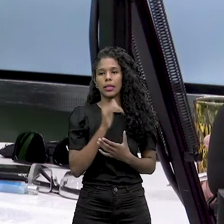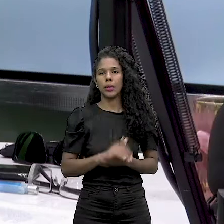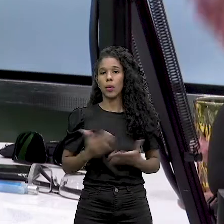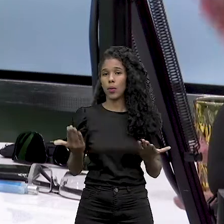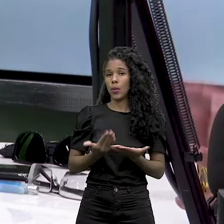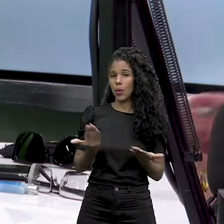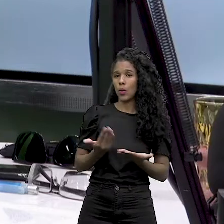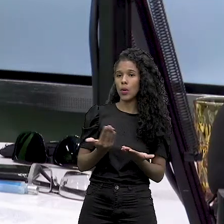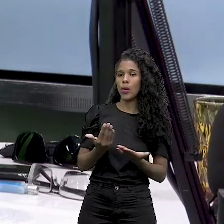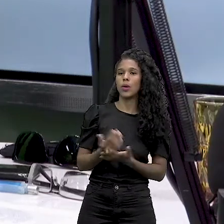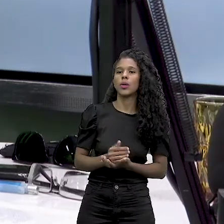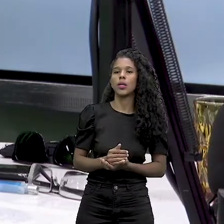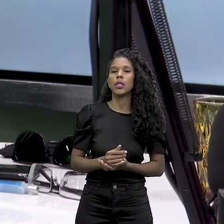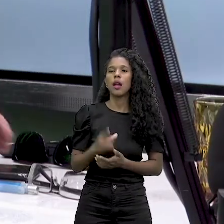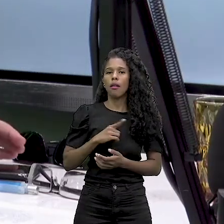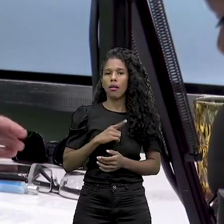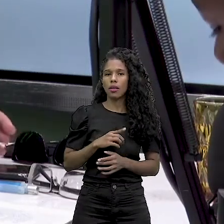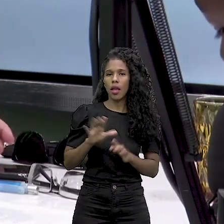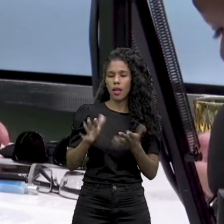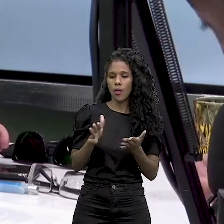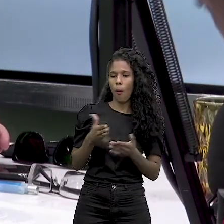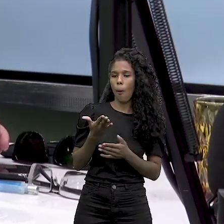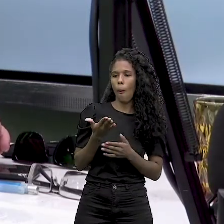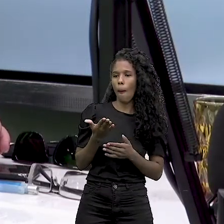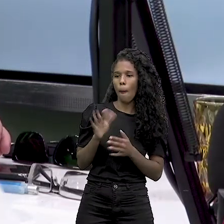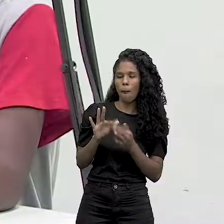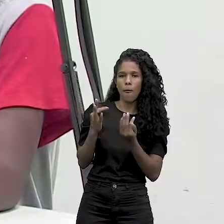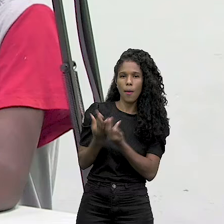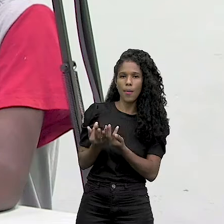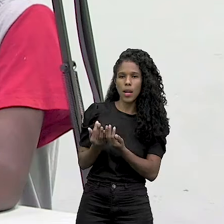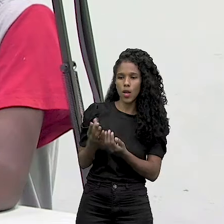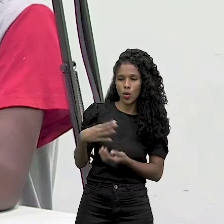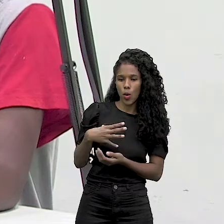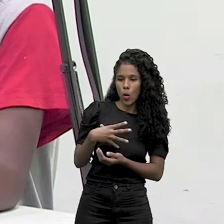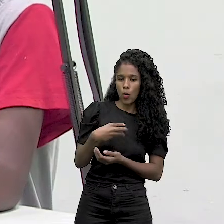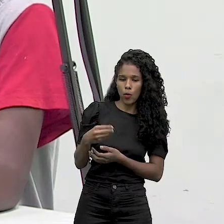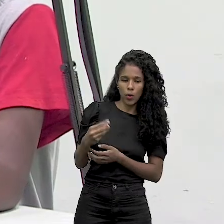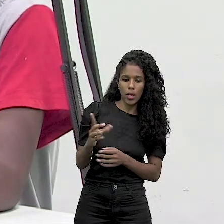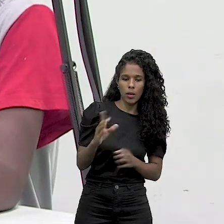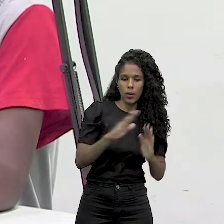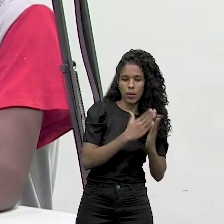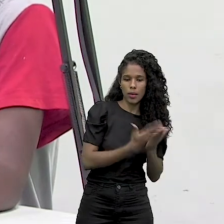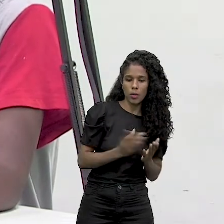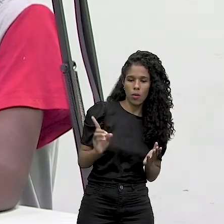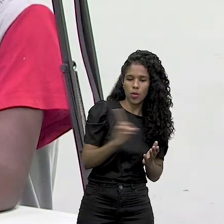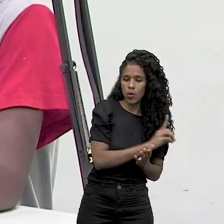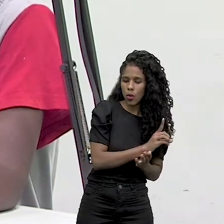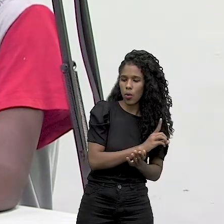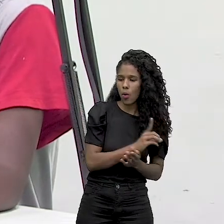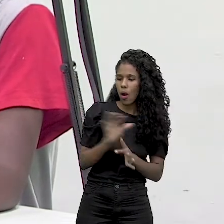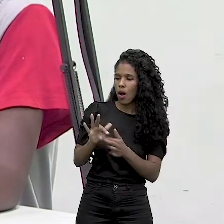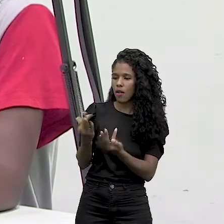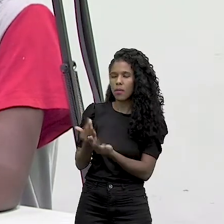mensagem, né? Que recebeu. Isso que acontece. Pessoal, É uma segurança pro pai. E outra coisa, já chega diretamente lá na cantina,